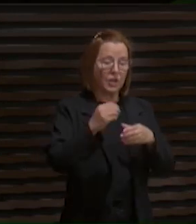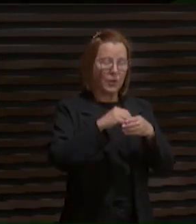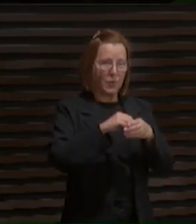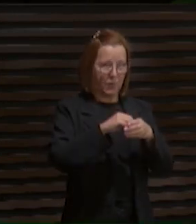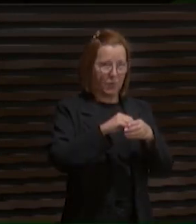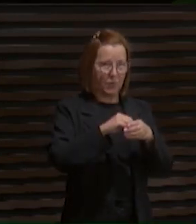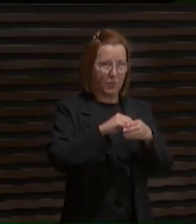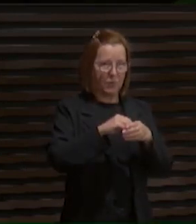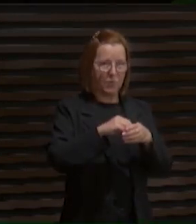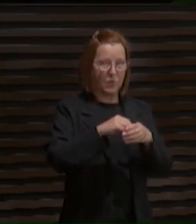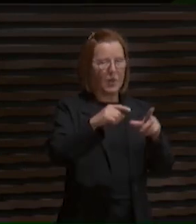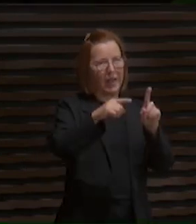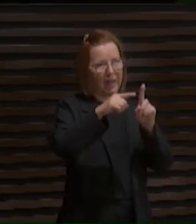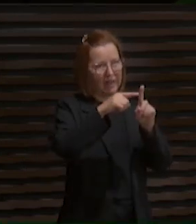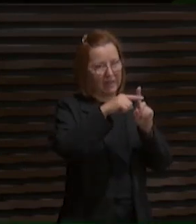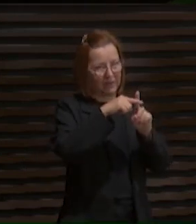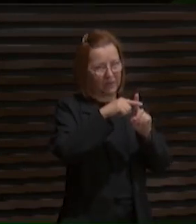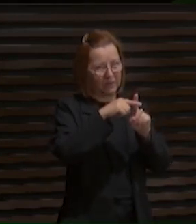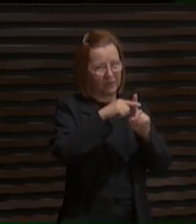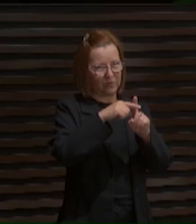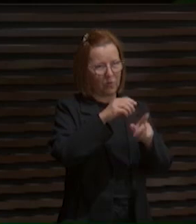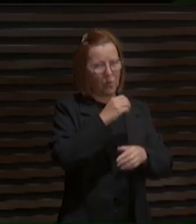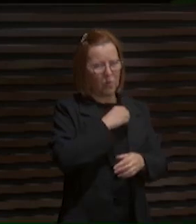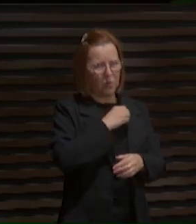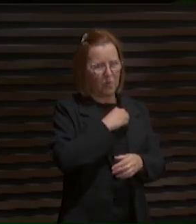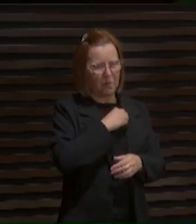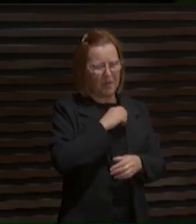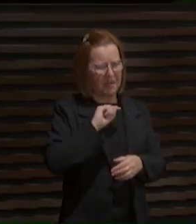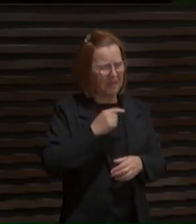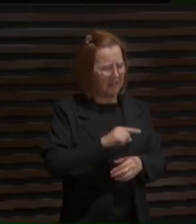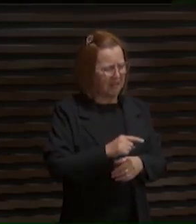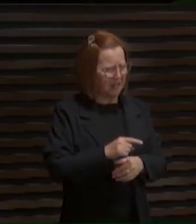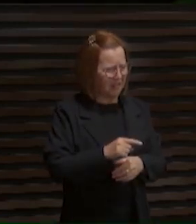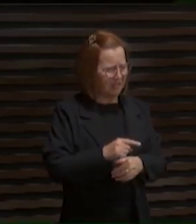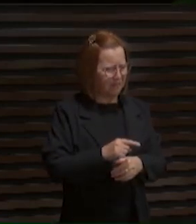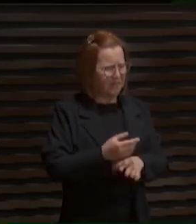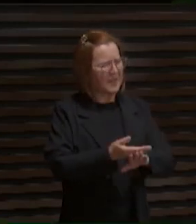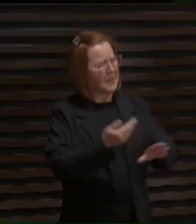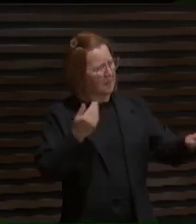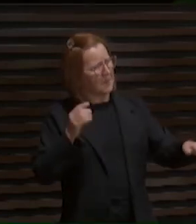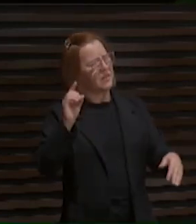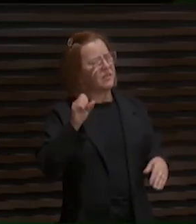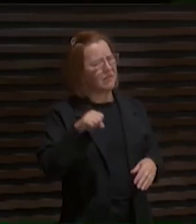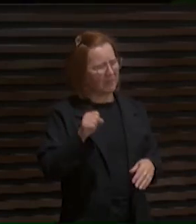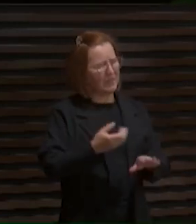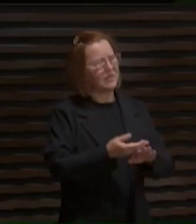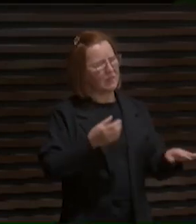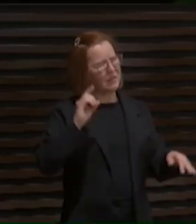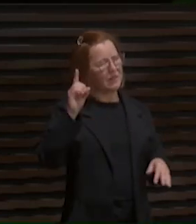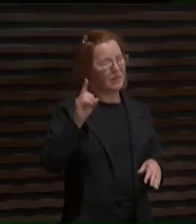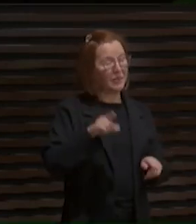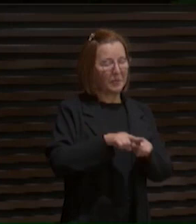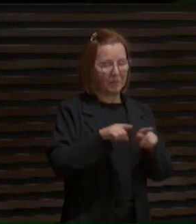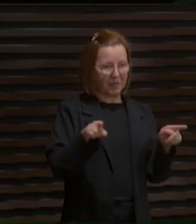O pecado hediondo machuca, separa de Deus, separa. Mas